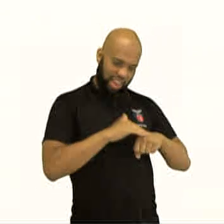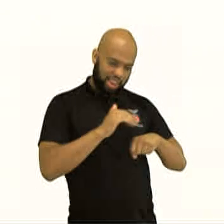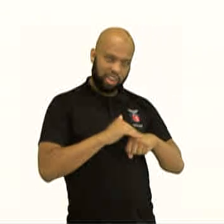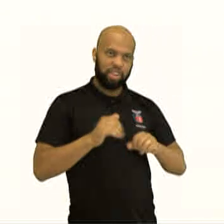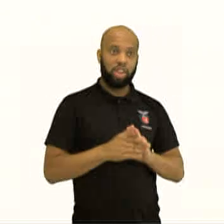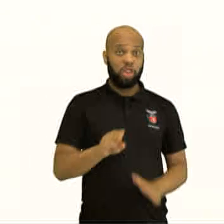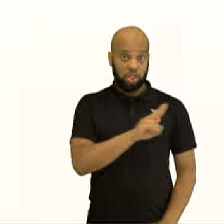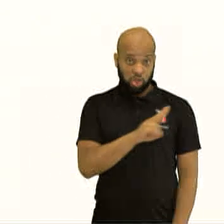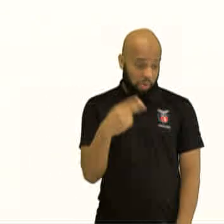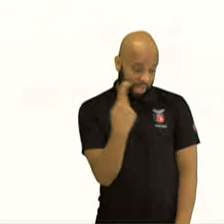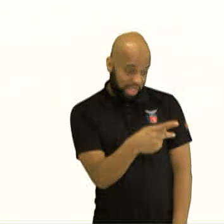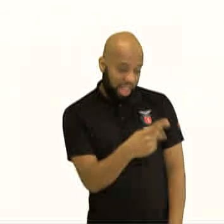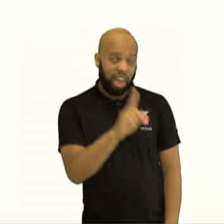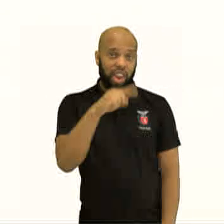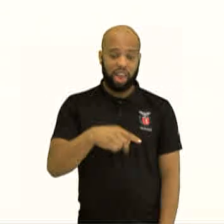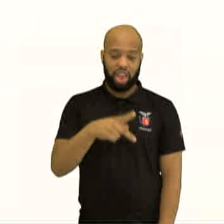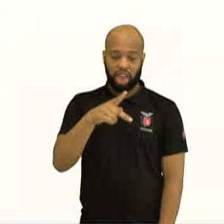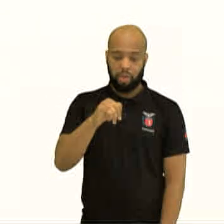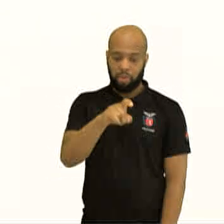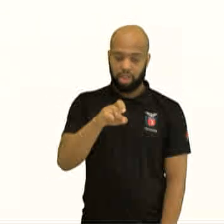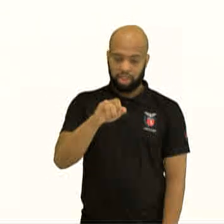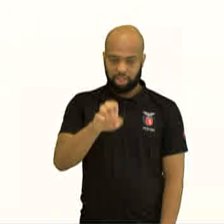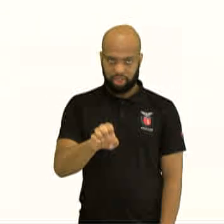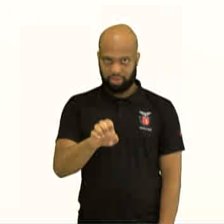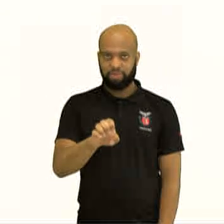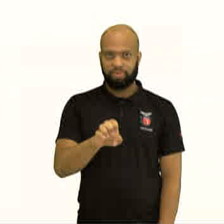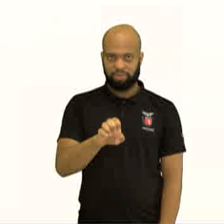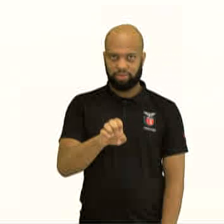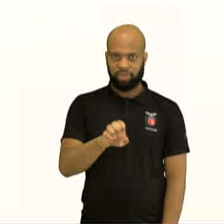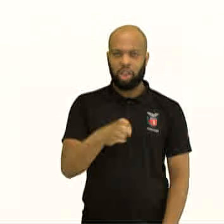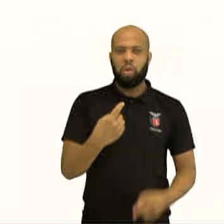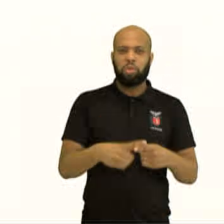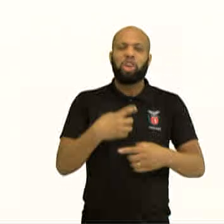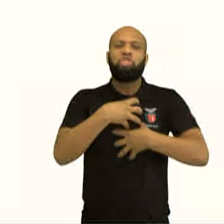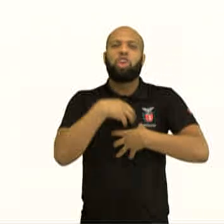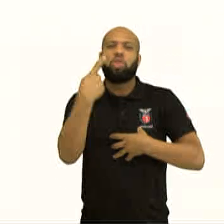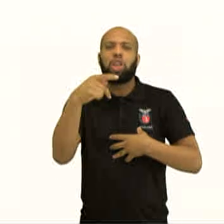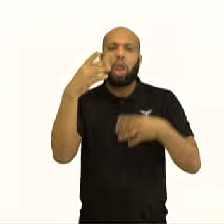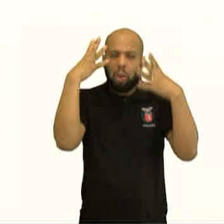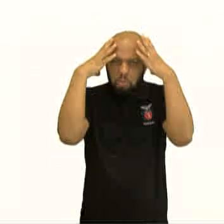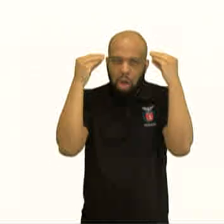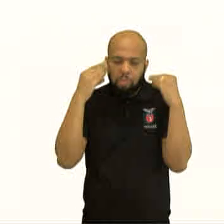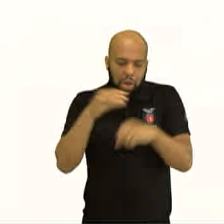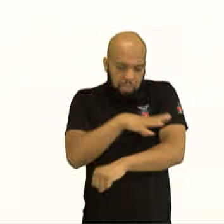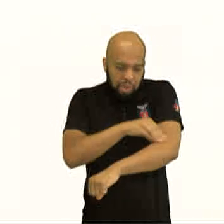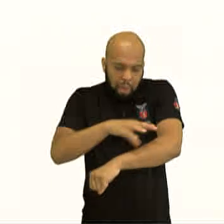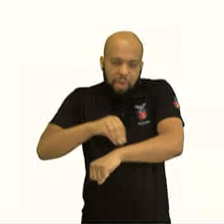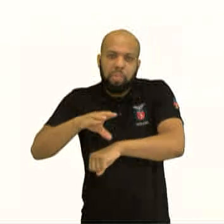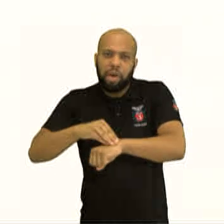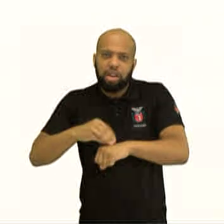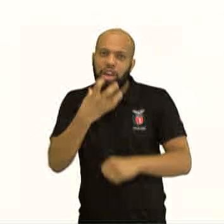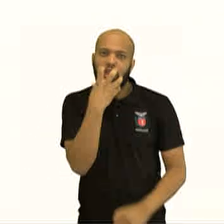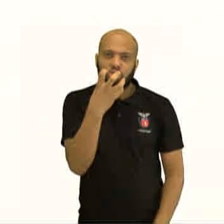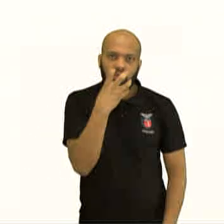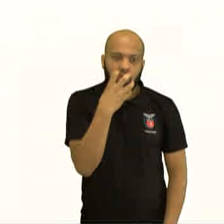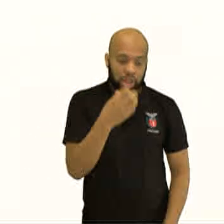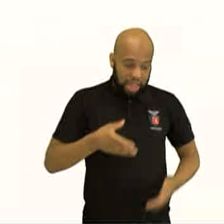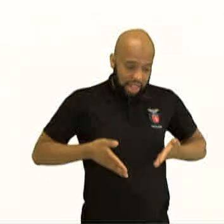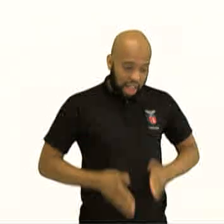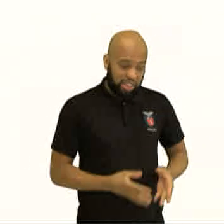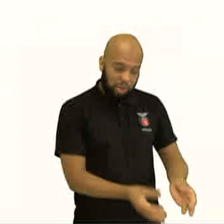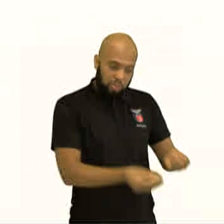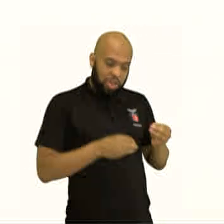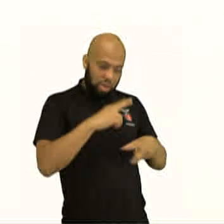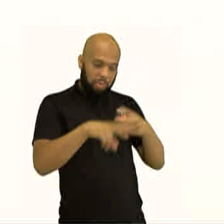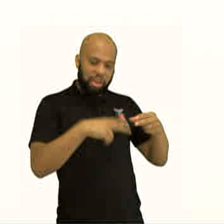Chamava-se Pixie, porque era maior que Shire, e quando, ao nascer, me foi dada de presente, única fêmea